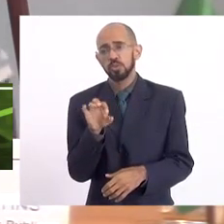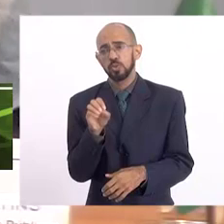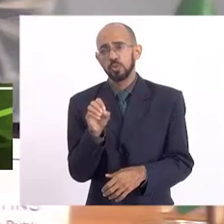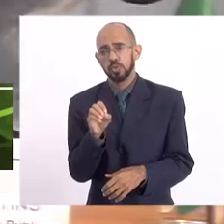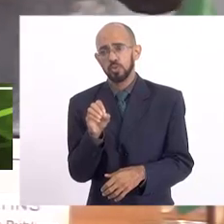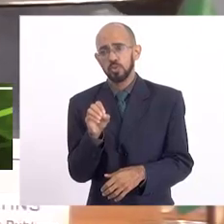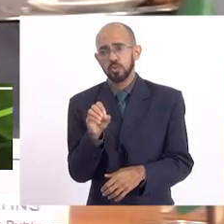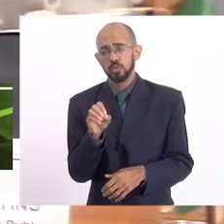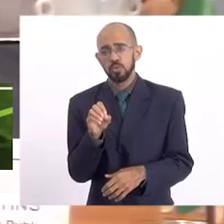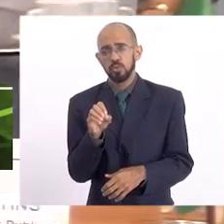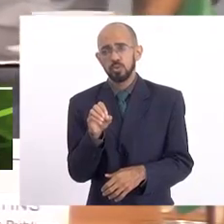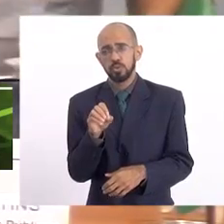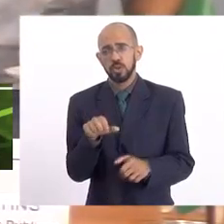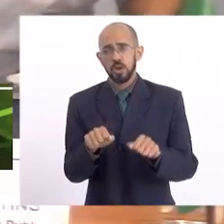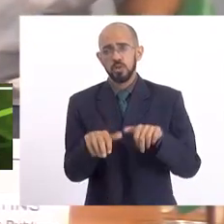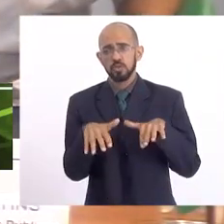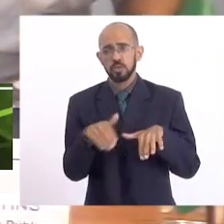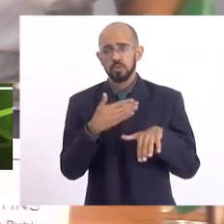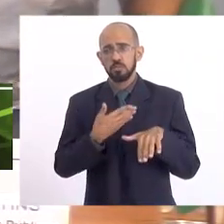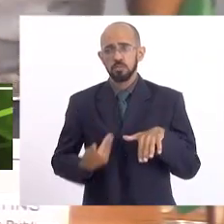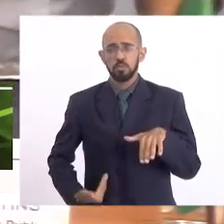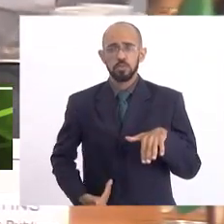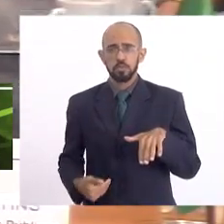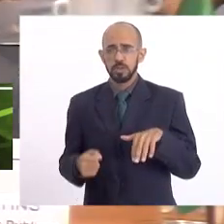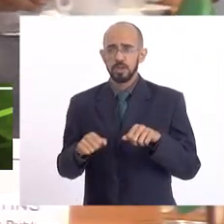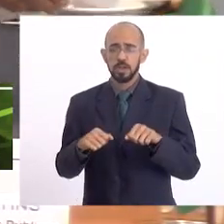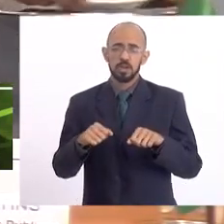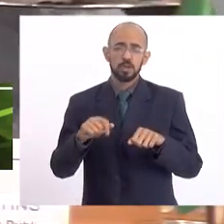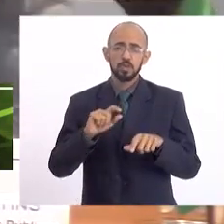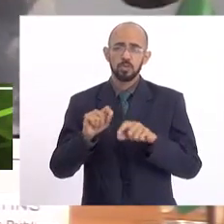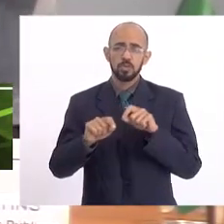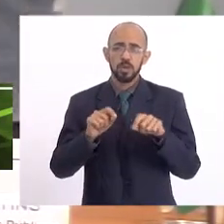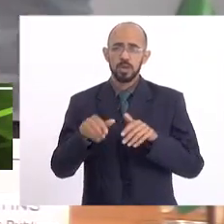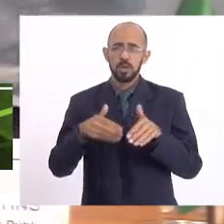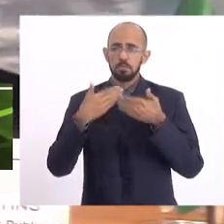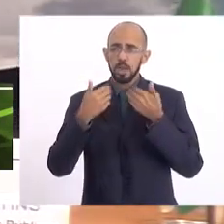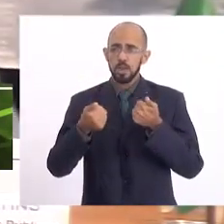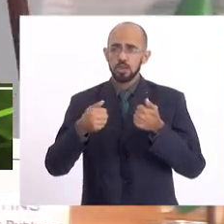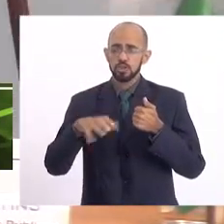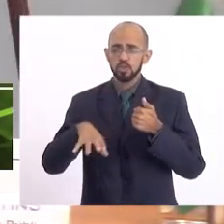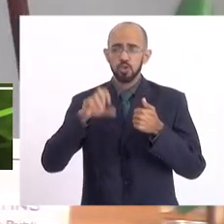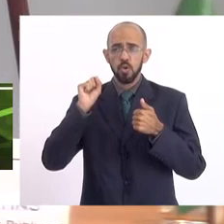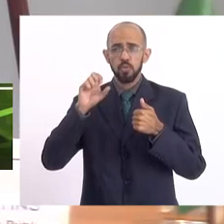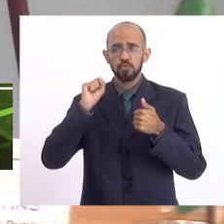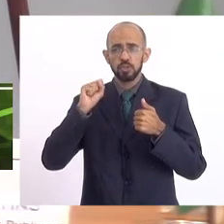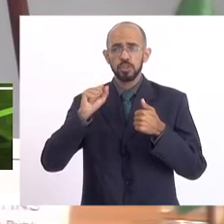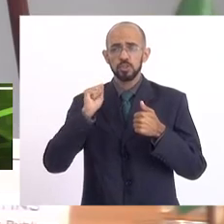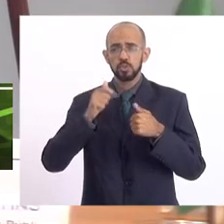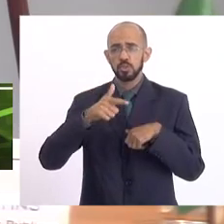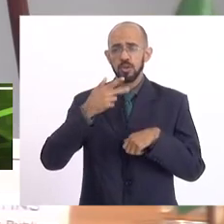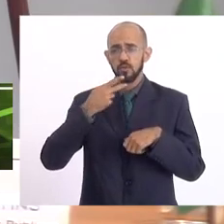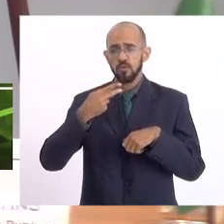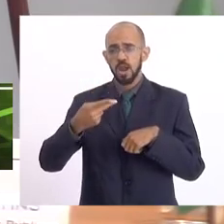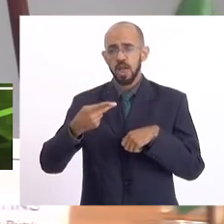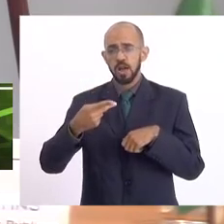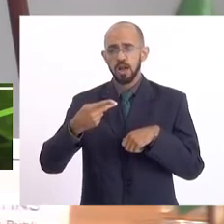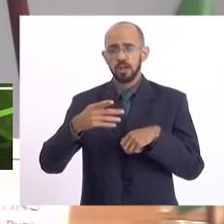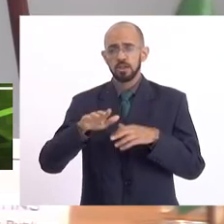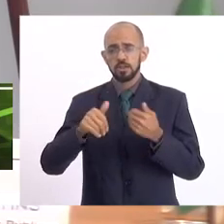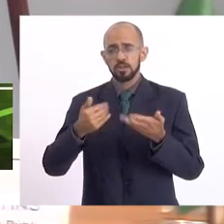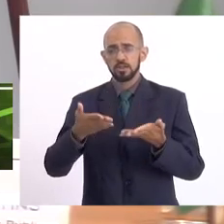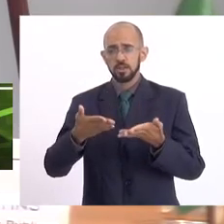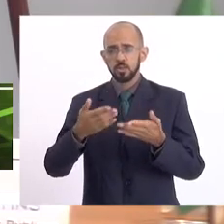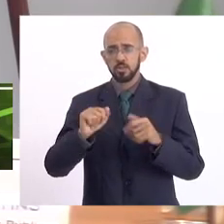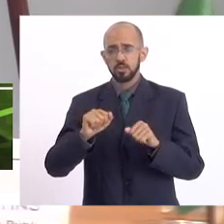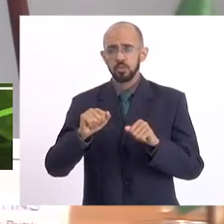que, na verdade, a audiência pública, né, é melhor a gente ouvir do que falar mais. E eu acho que